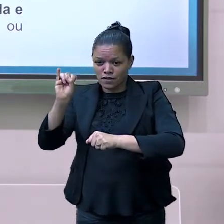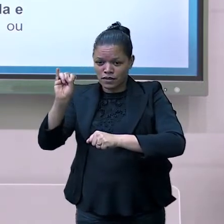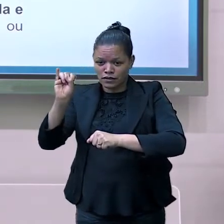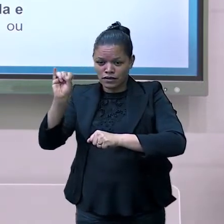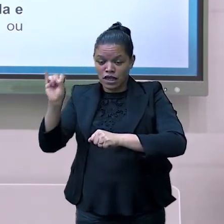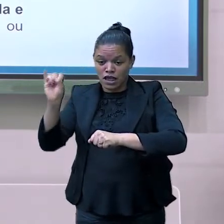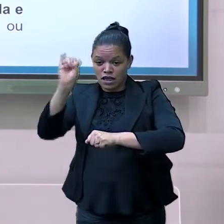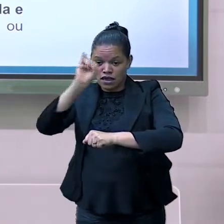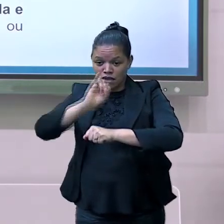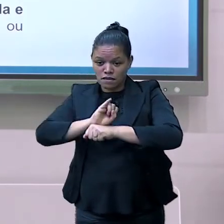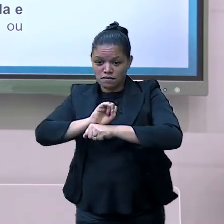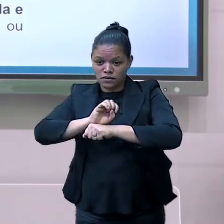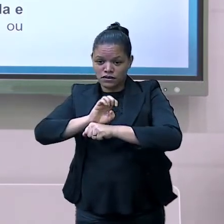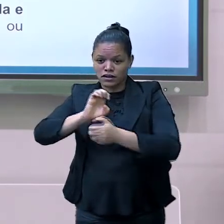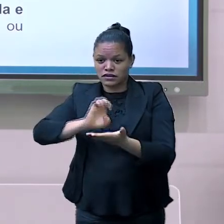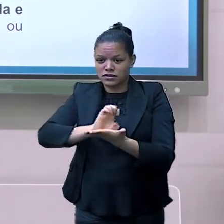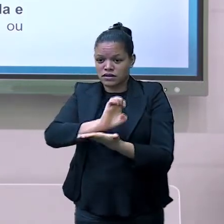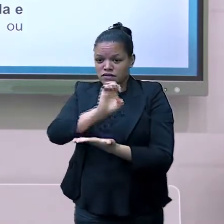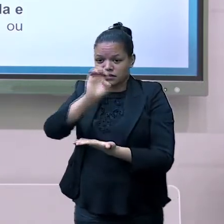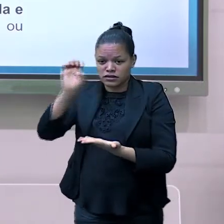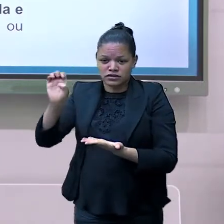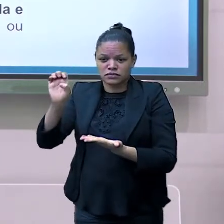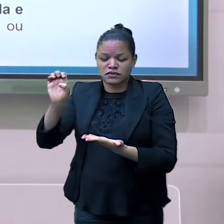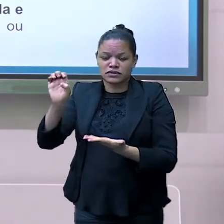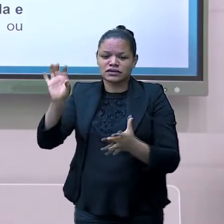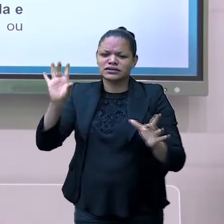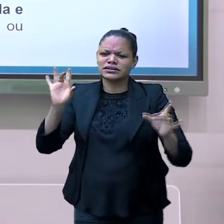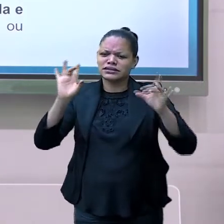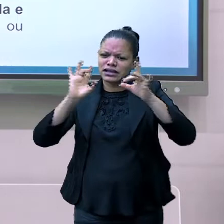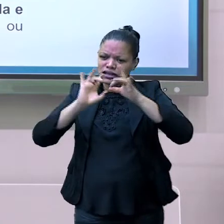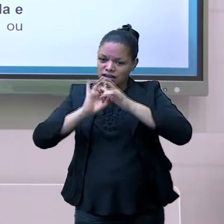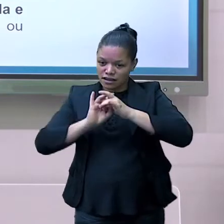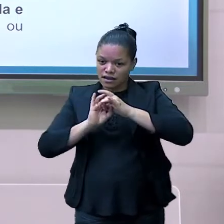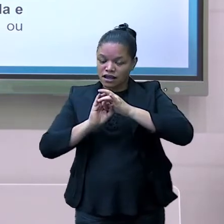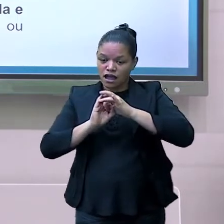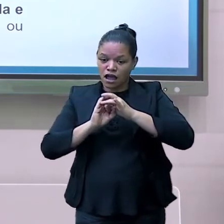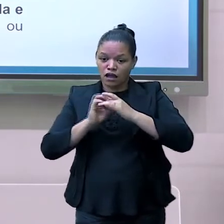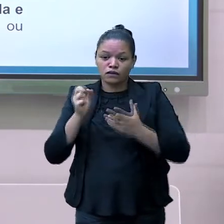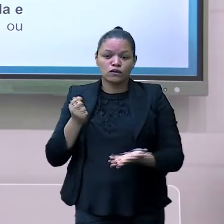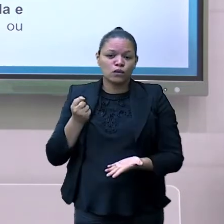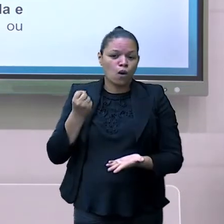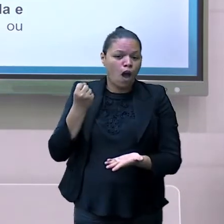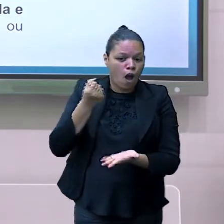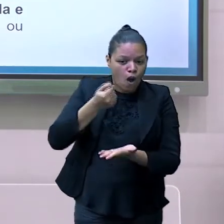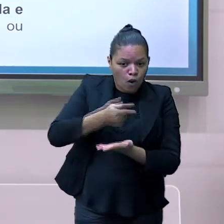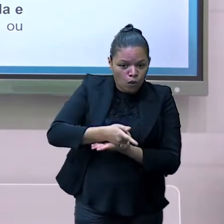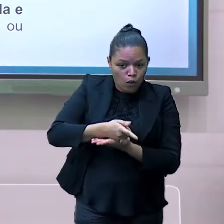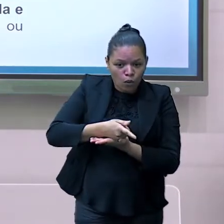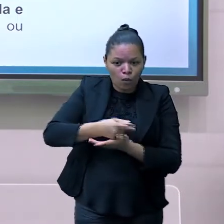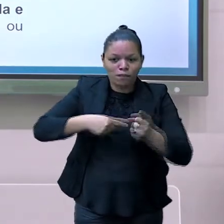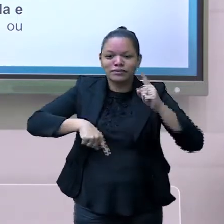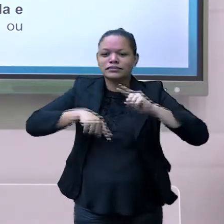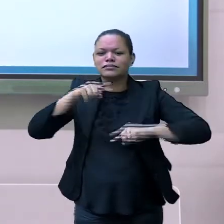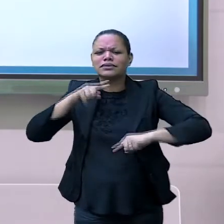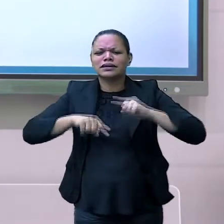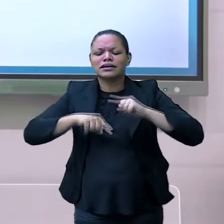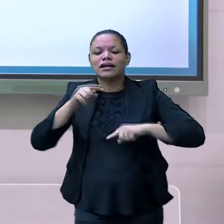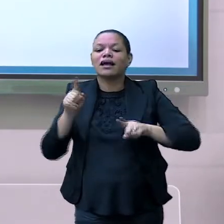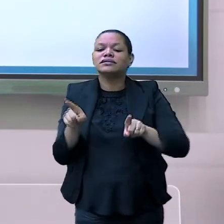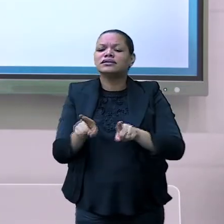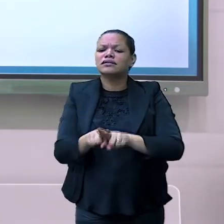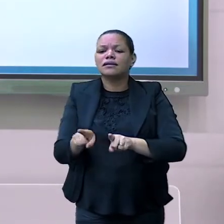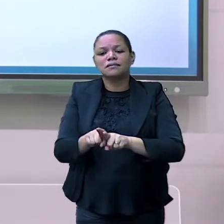e que pode ser tanto de compra de produtos como também contratação de serviços para a gente alinhar todo esse